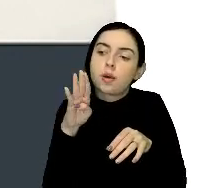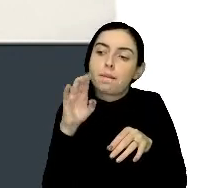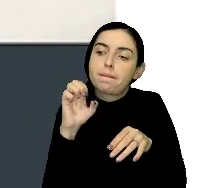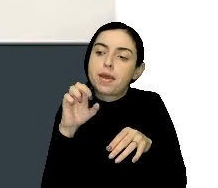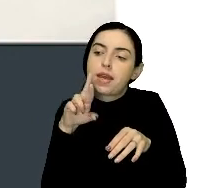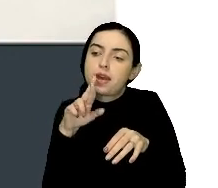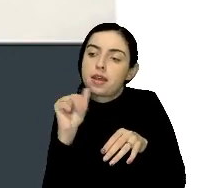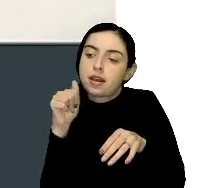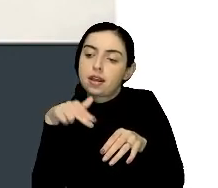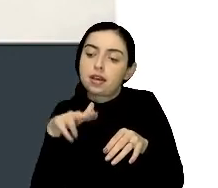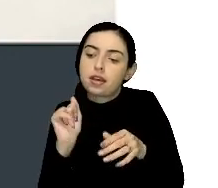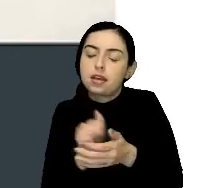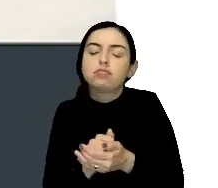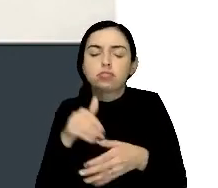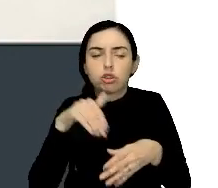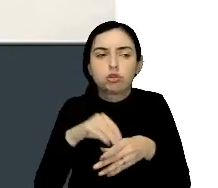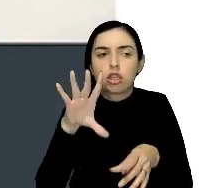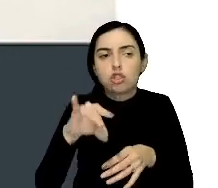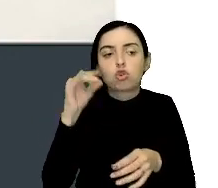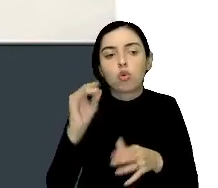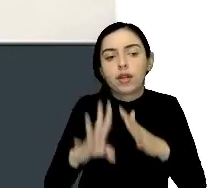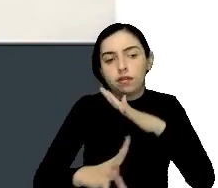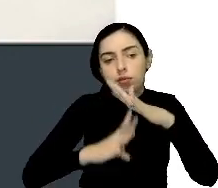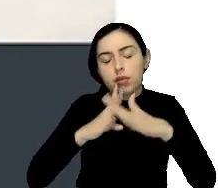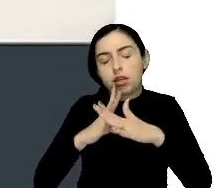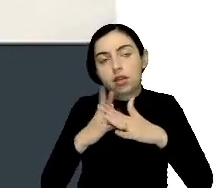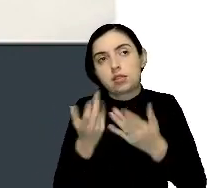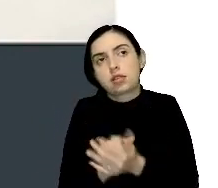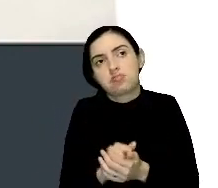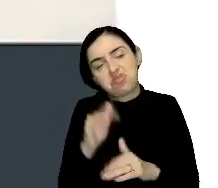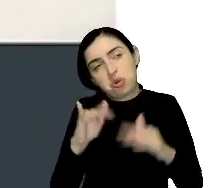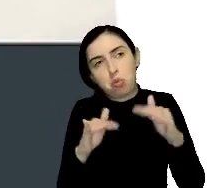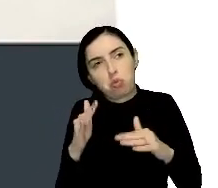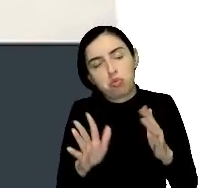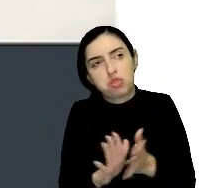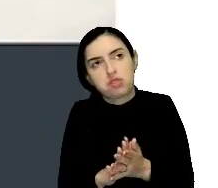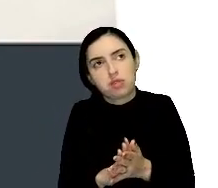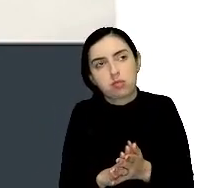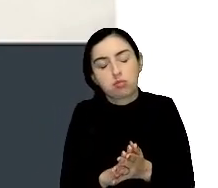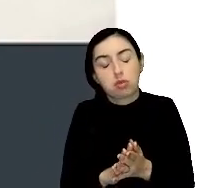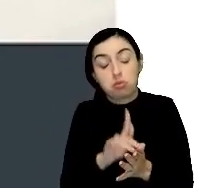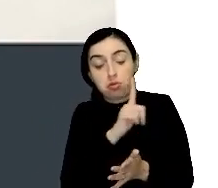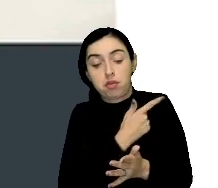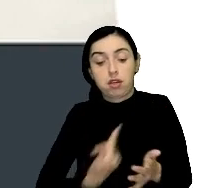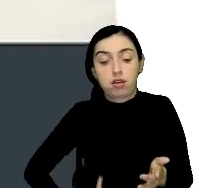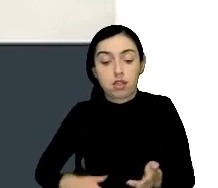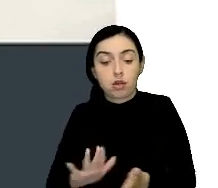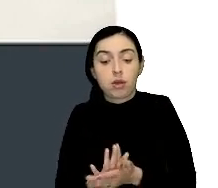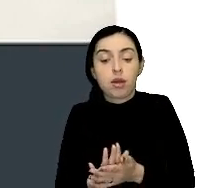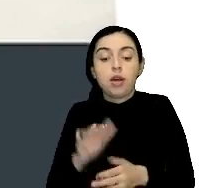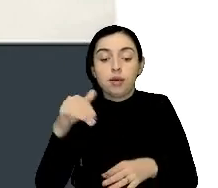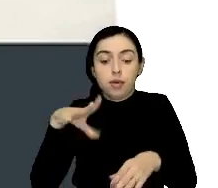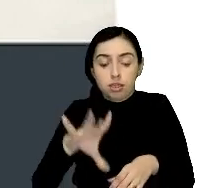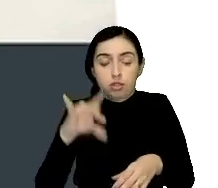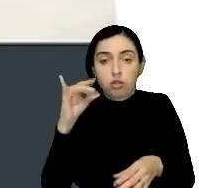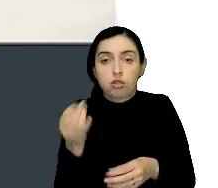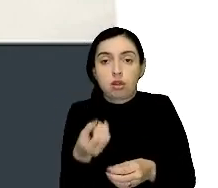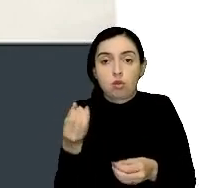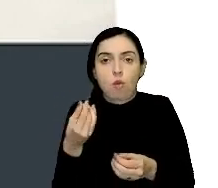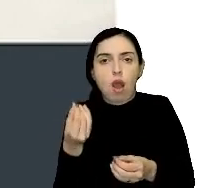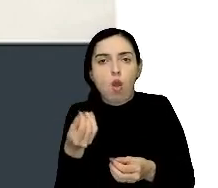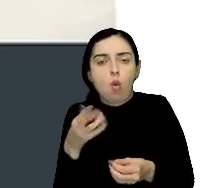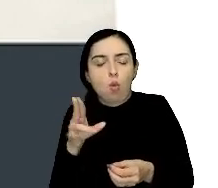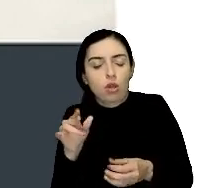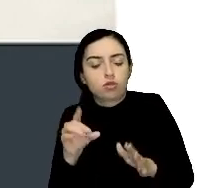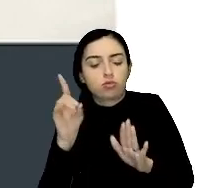suas decisões sobre migração, e aí talvez alguns vão dizer que essa é uma questão governamental, né? Mas tomar suas decisões de acordo com as normas de direitos humanos